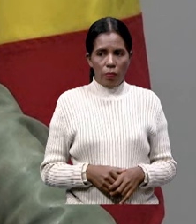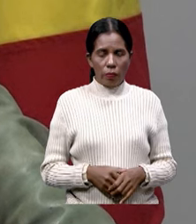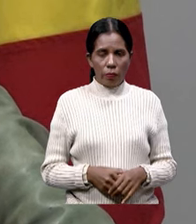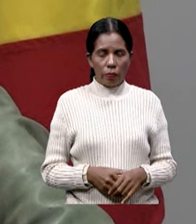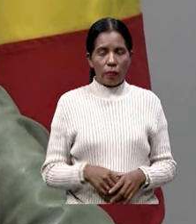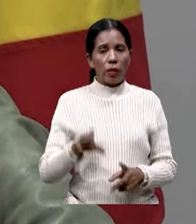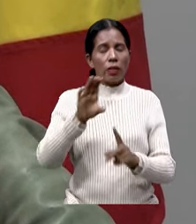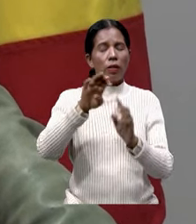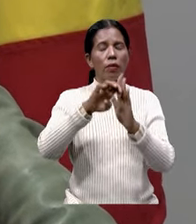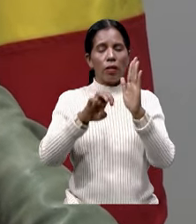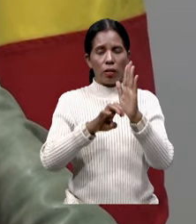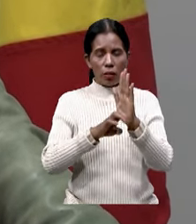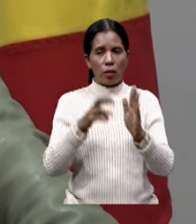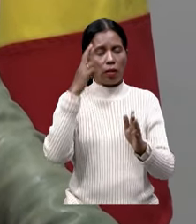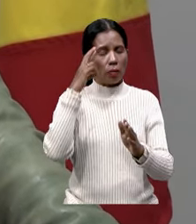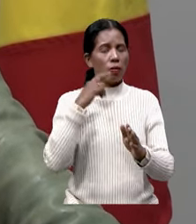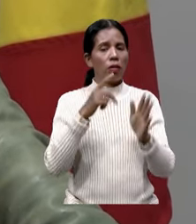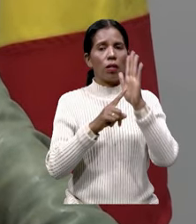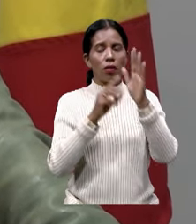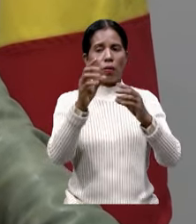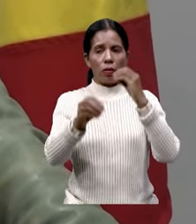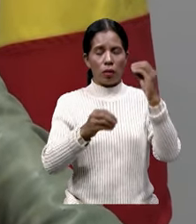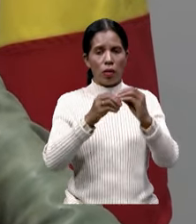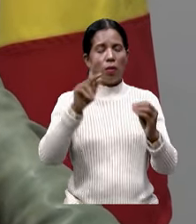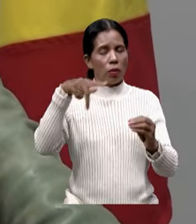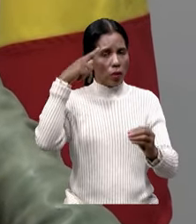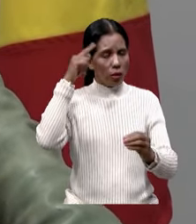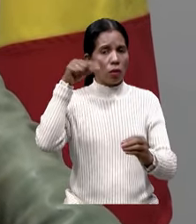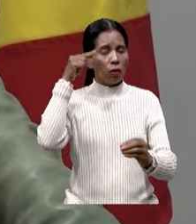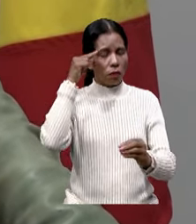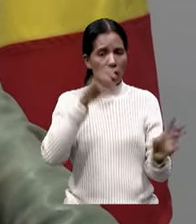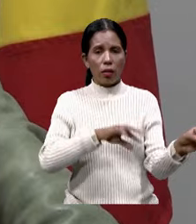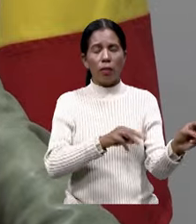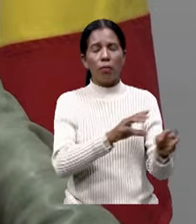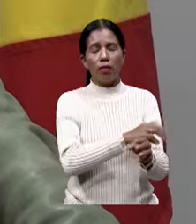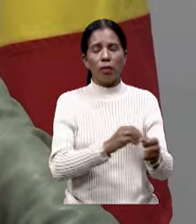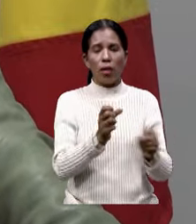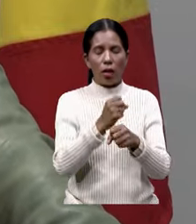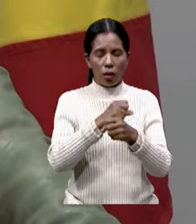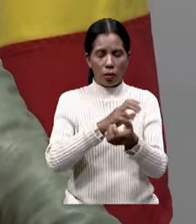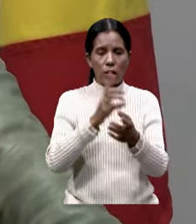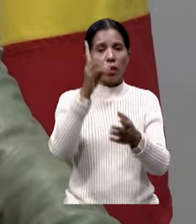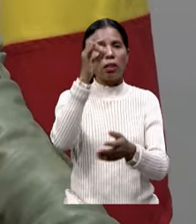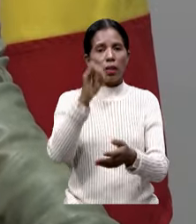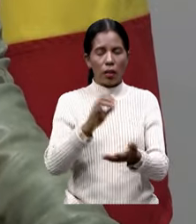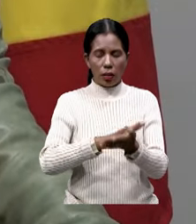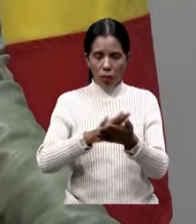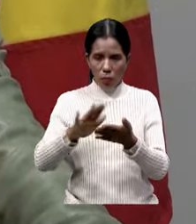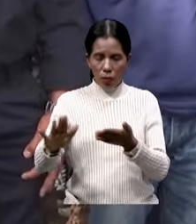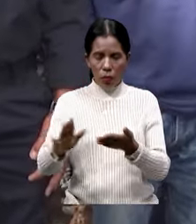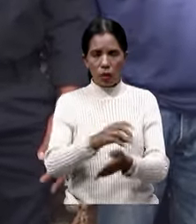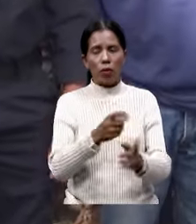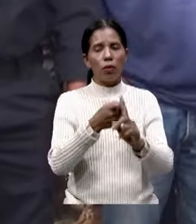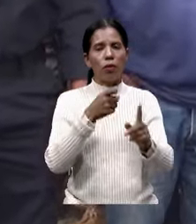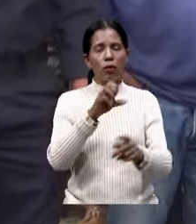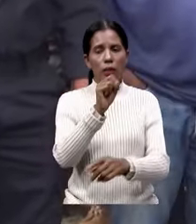Se festalo jaram jorta ato le hirakle relaciona política governo ato organiza sira dili sai mos no organizado li husi secretario estado